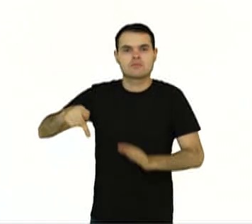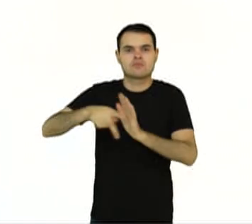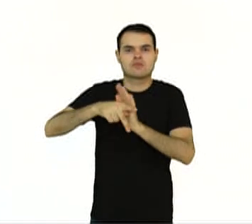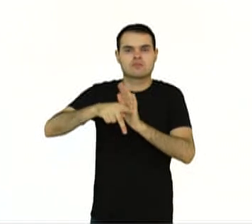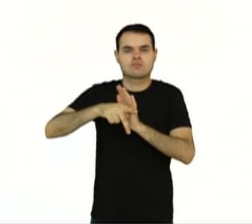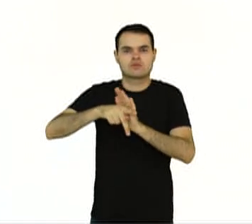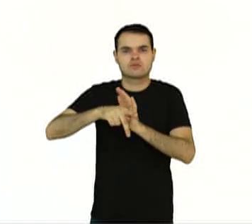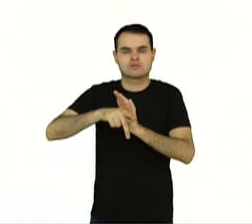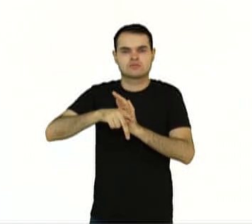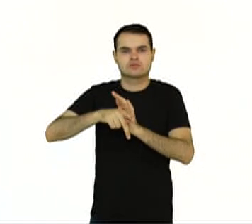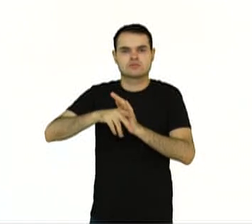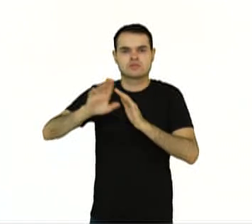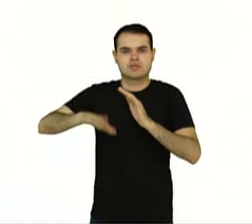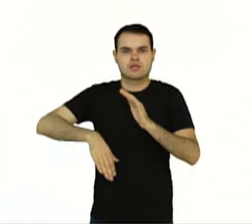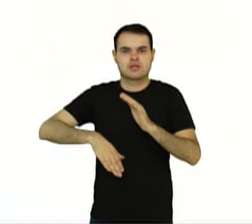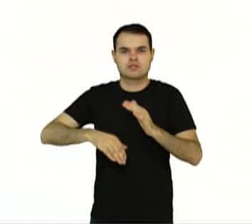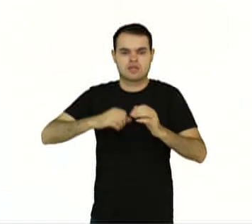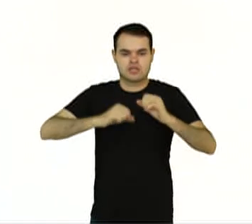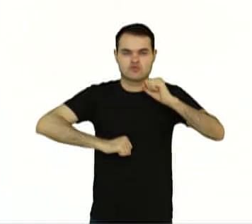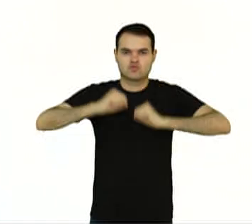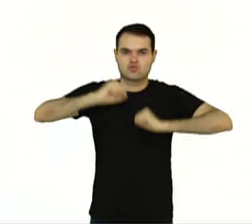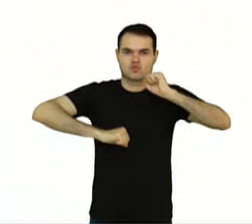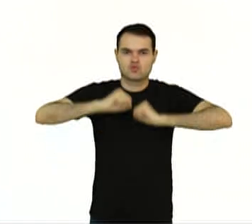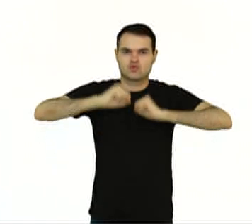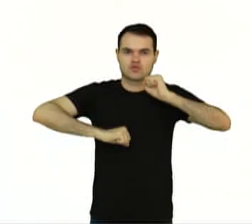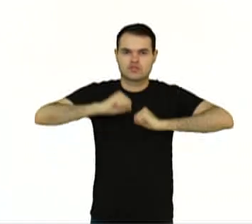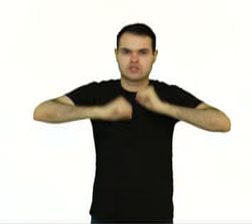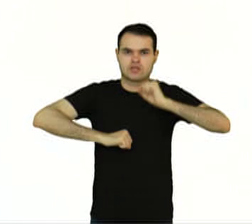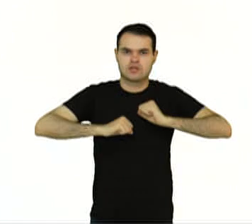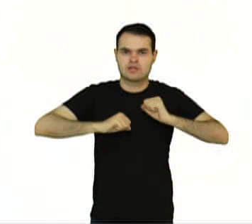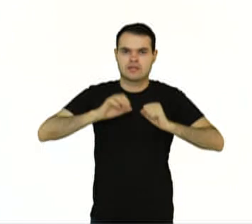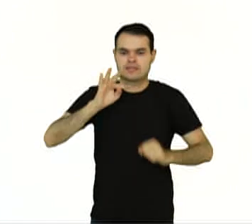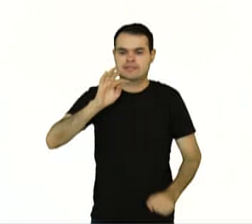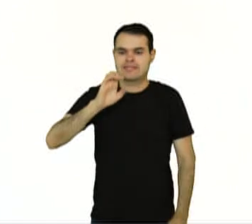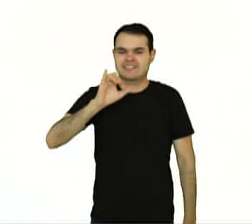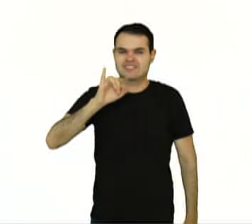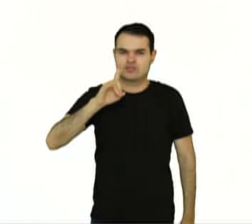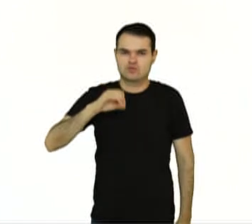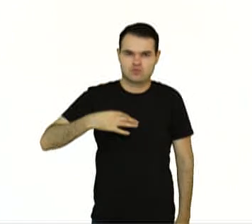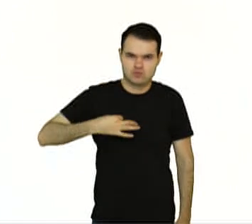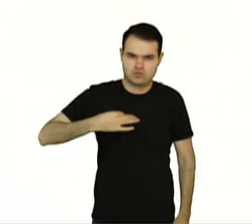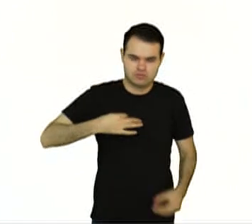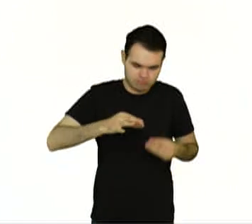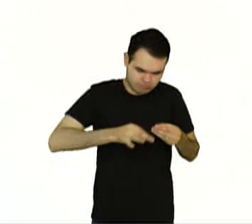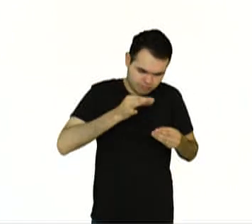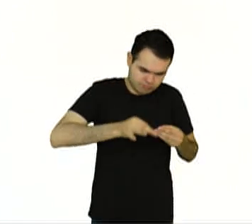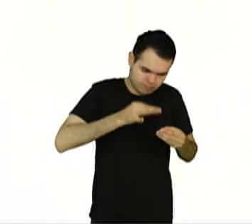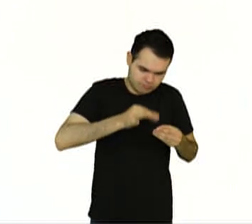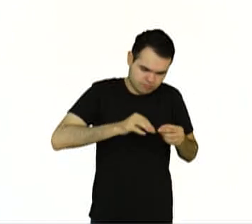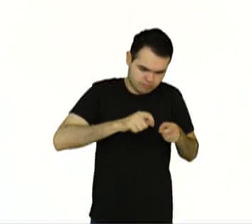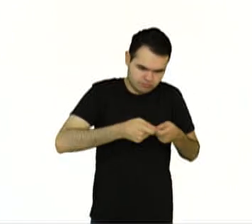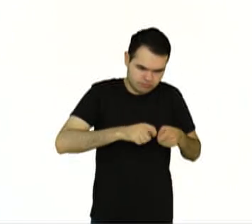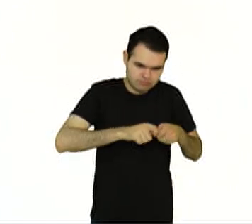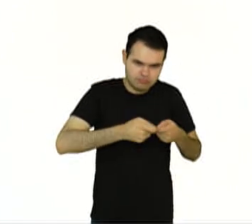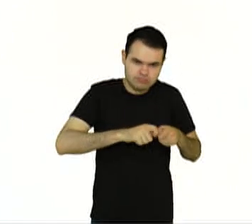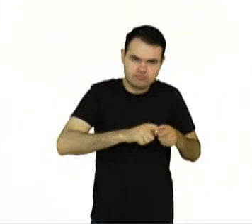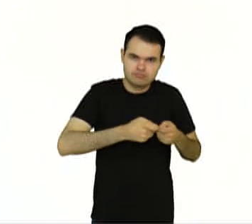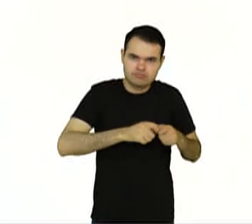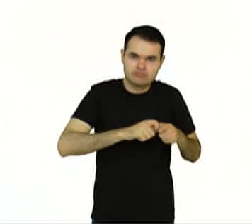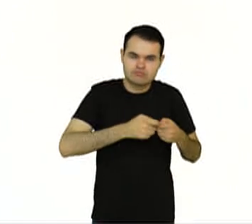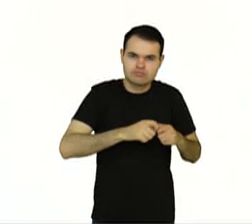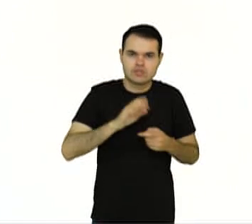de tecidos, onde o pessoal se baseou um pouco nisso aqui para fazer a ideia do crochê. Não sei se sabia dessa informação, mas é de suma importância. Barbosa Ferraz, a